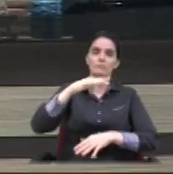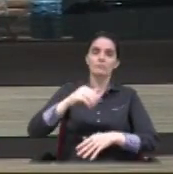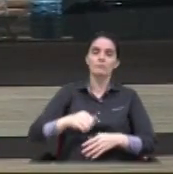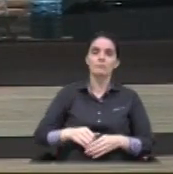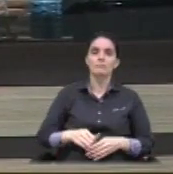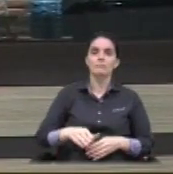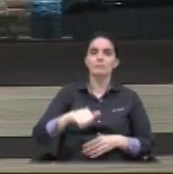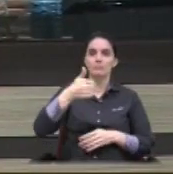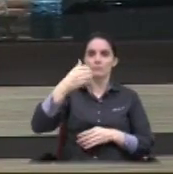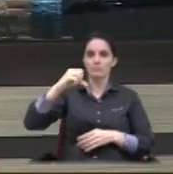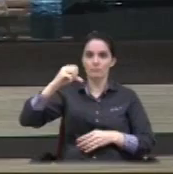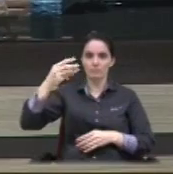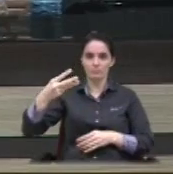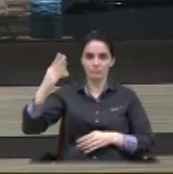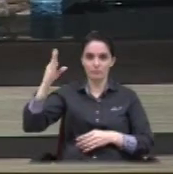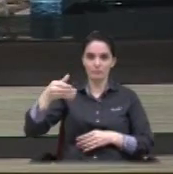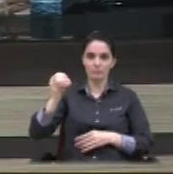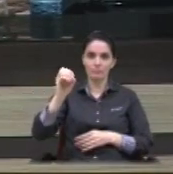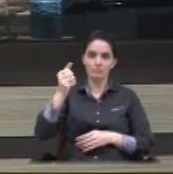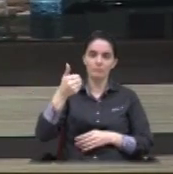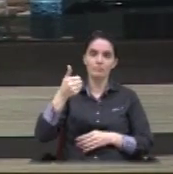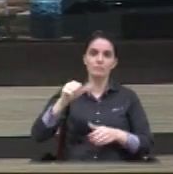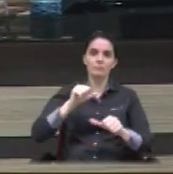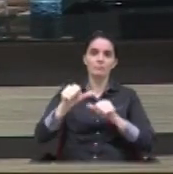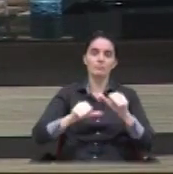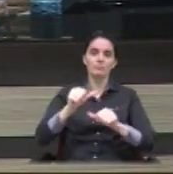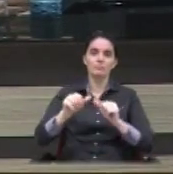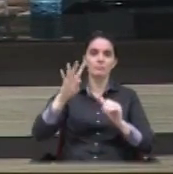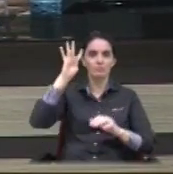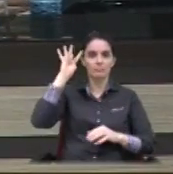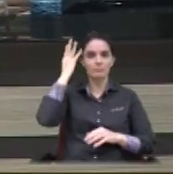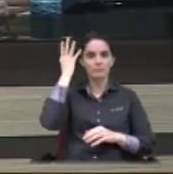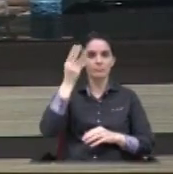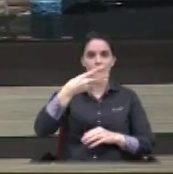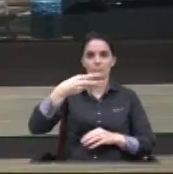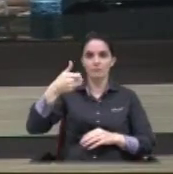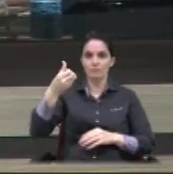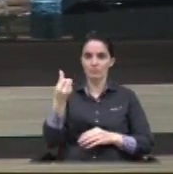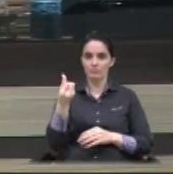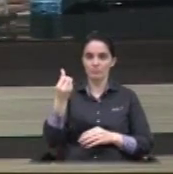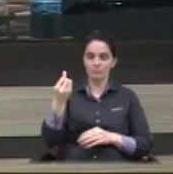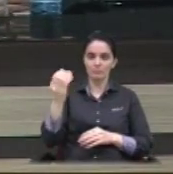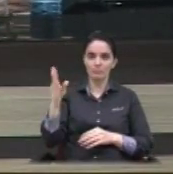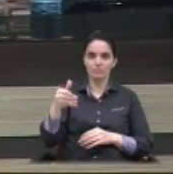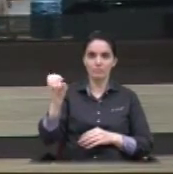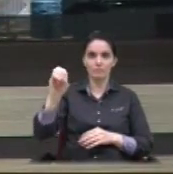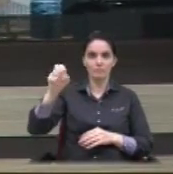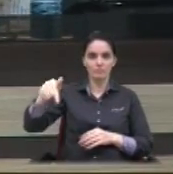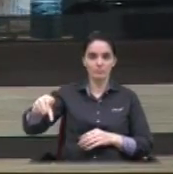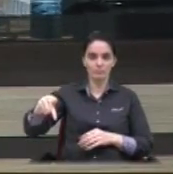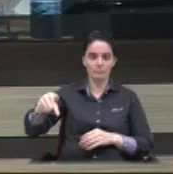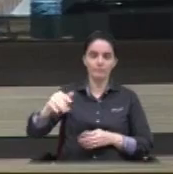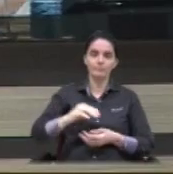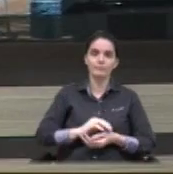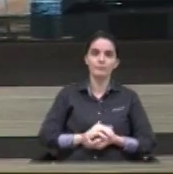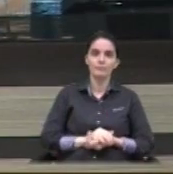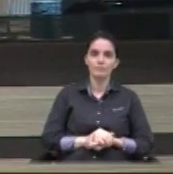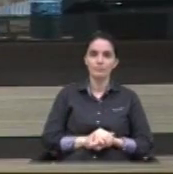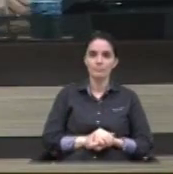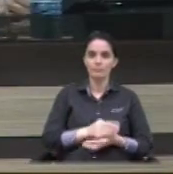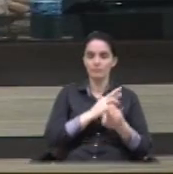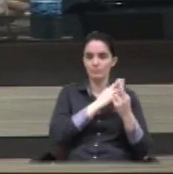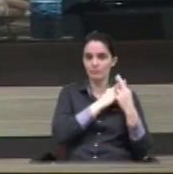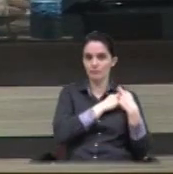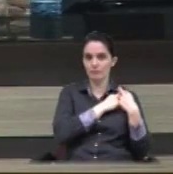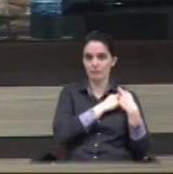resolução 193/01, alterada pela resolução 316/07 e da outras providências.